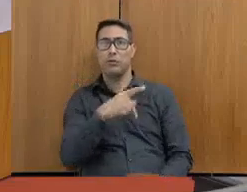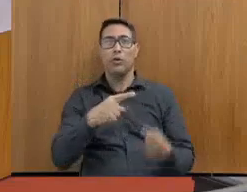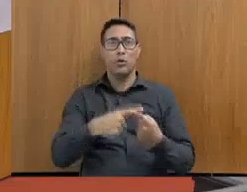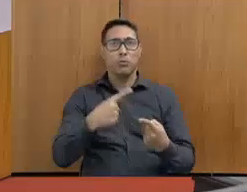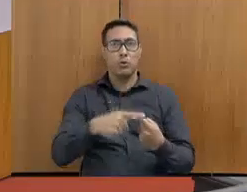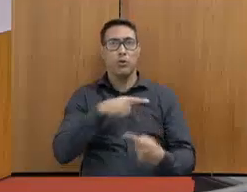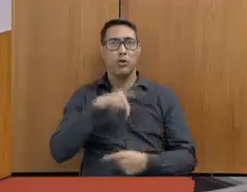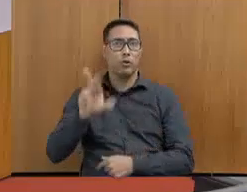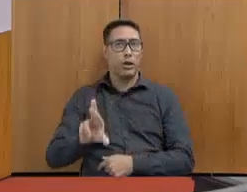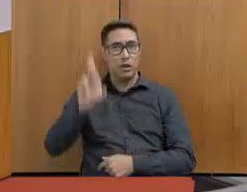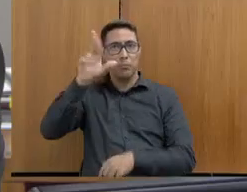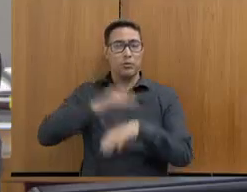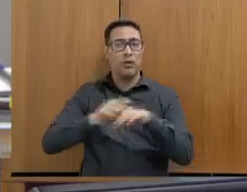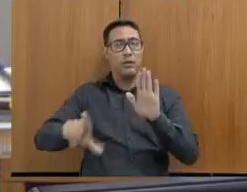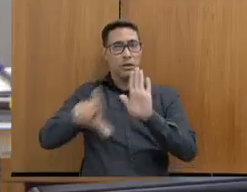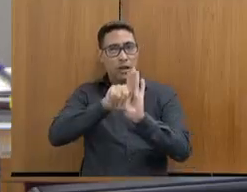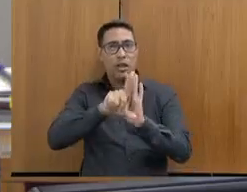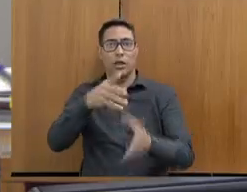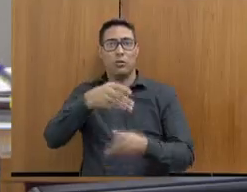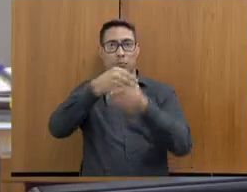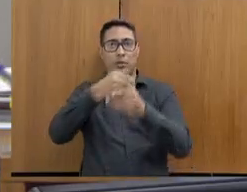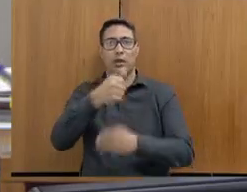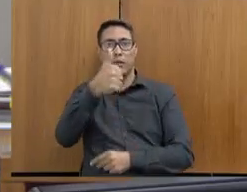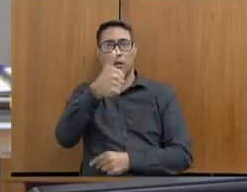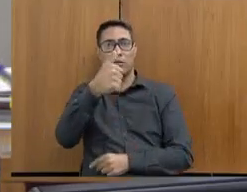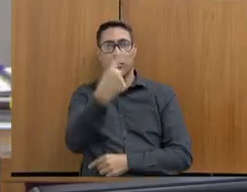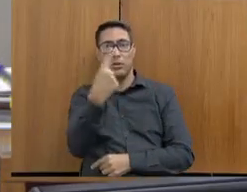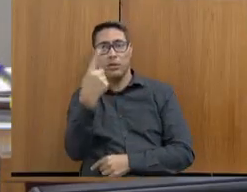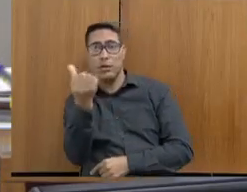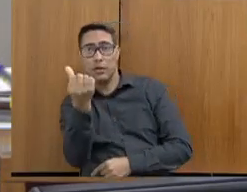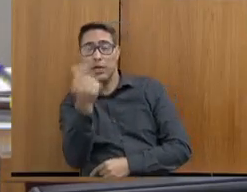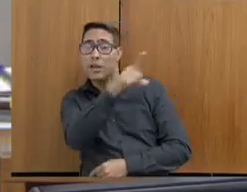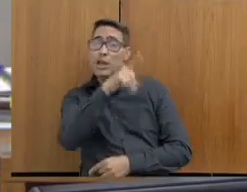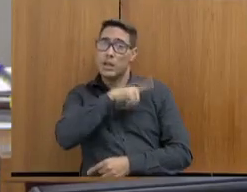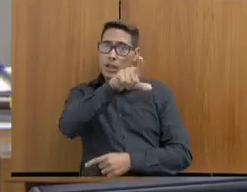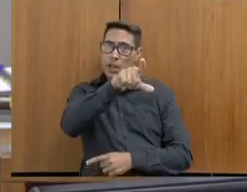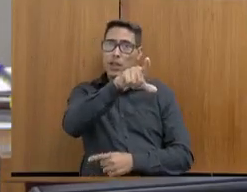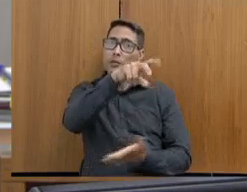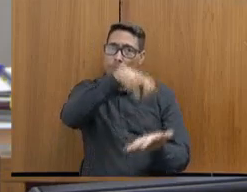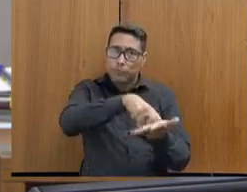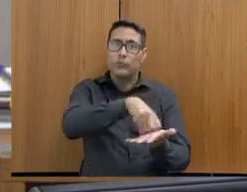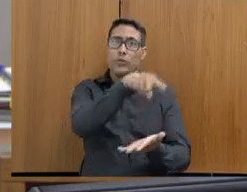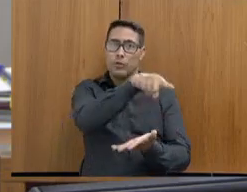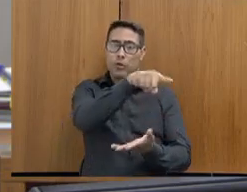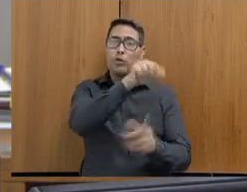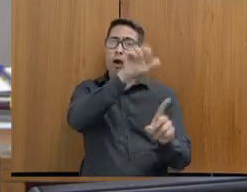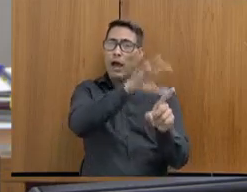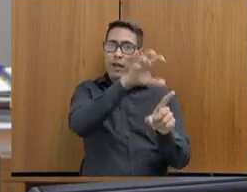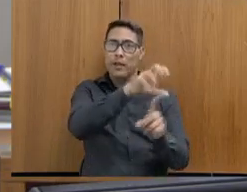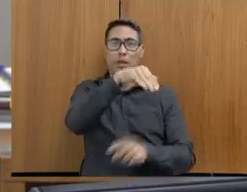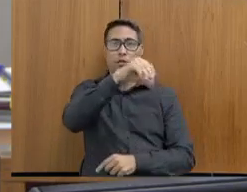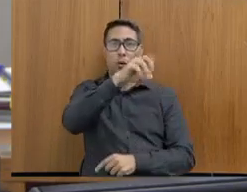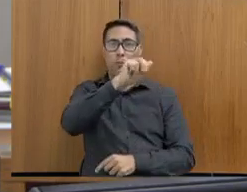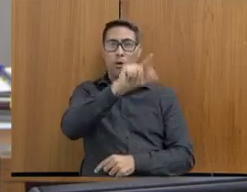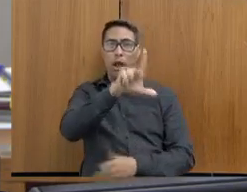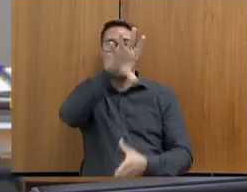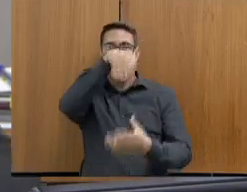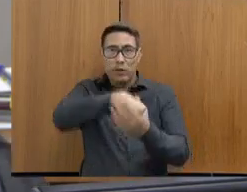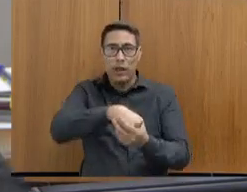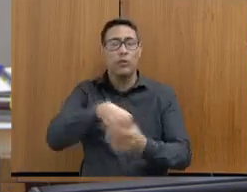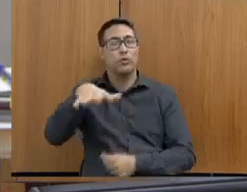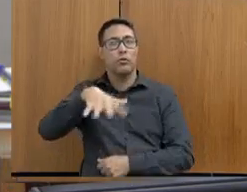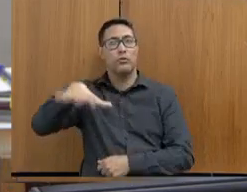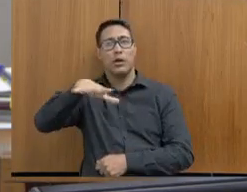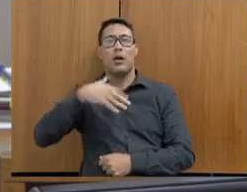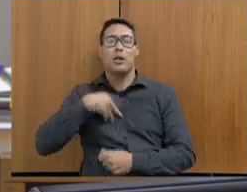da lei complementar 116 que disciplinou essa questão do assédio moral no anto do serviço público de